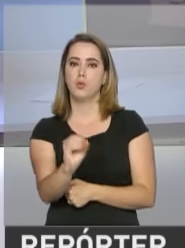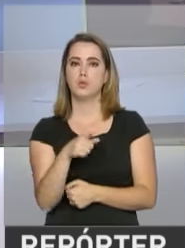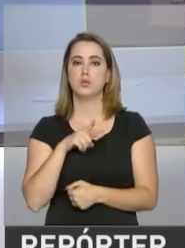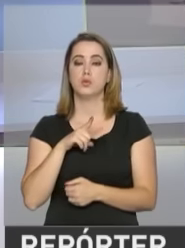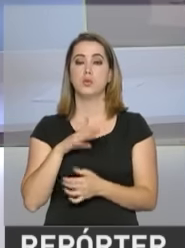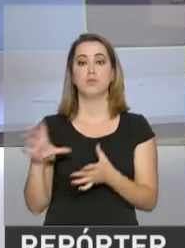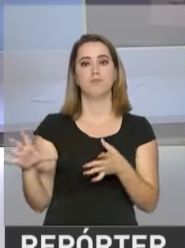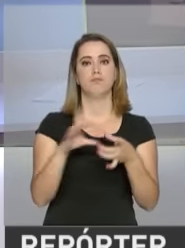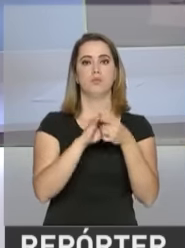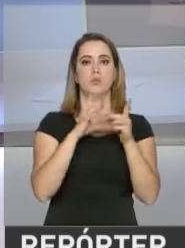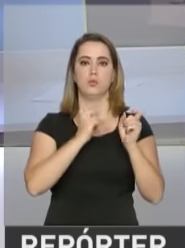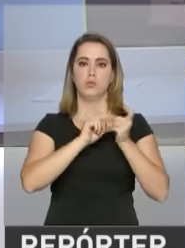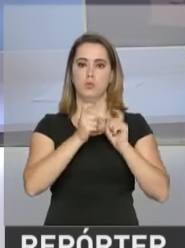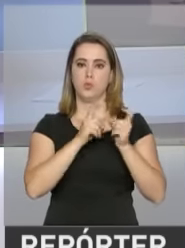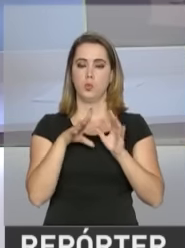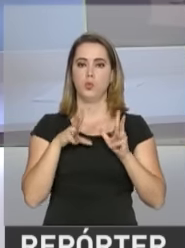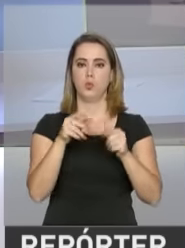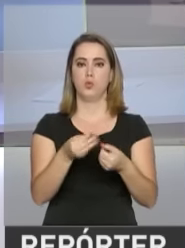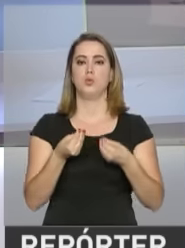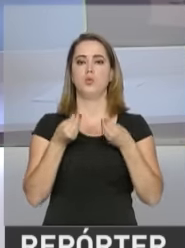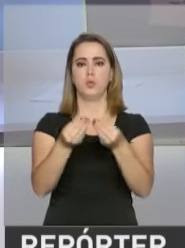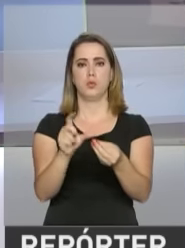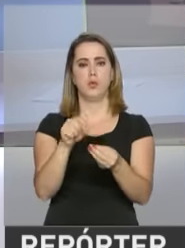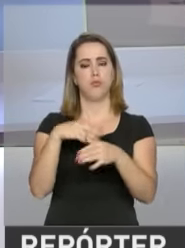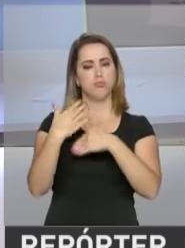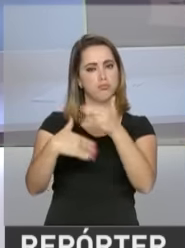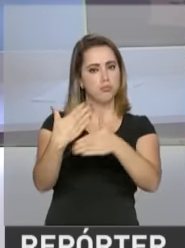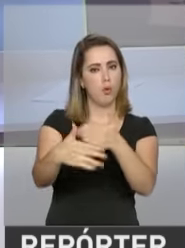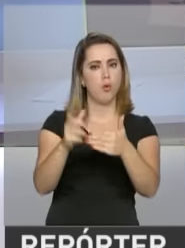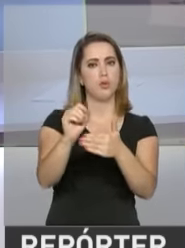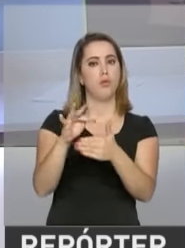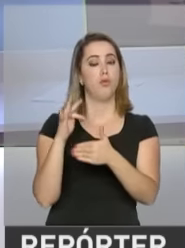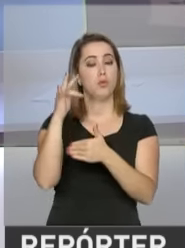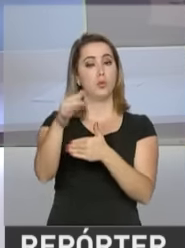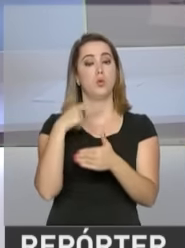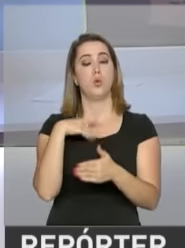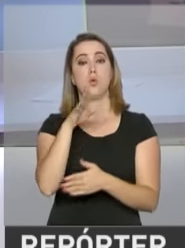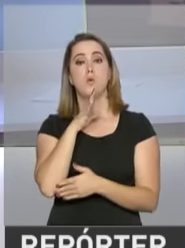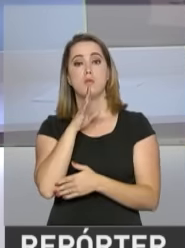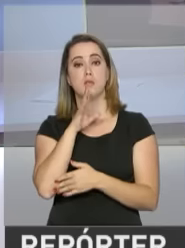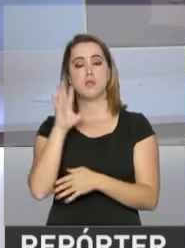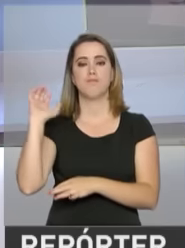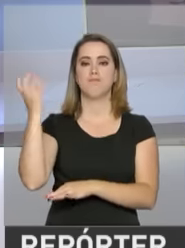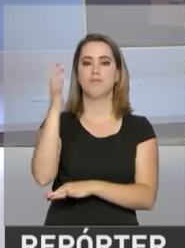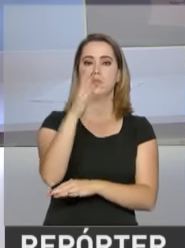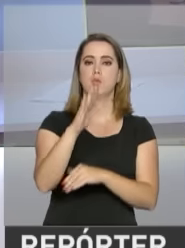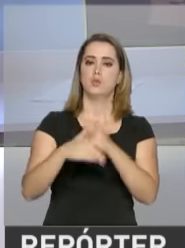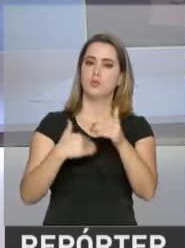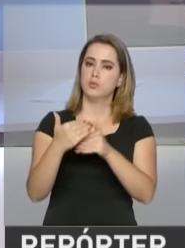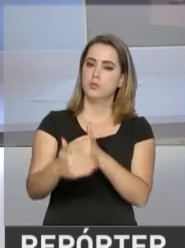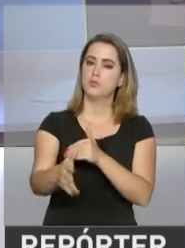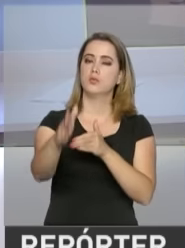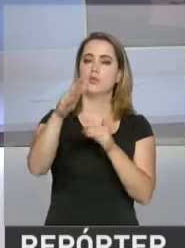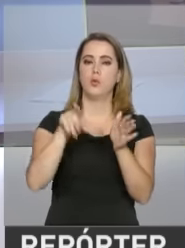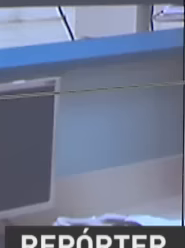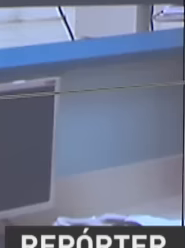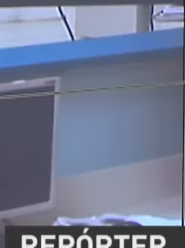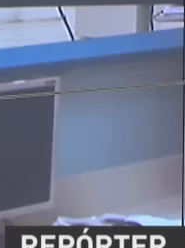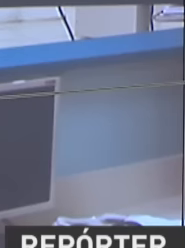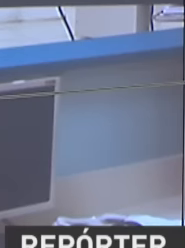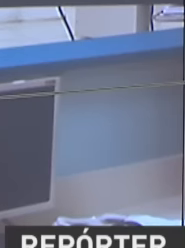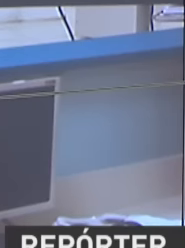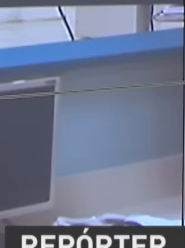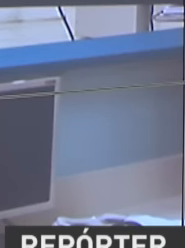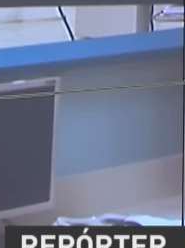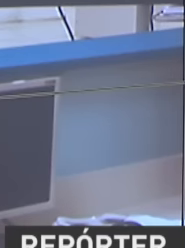compartilhada. Tudo para garantir que as futuras gerações possam conhecer o parque e também para dar continuidade às pesquisas.